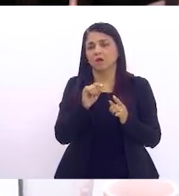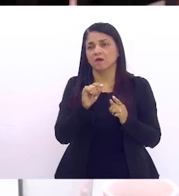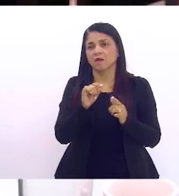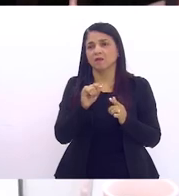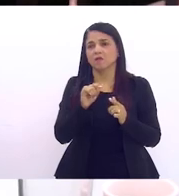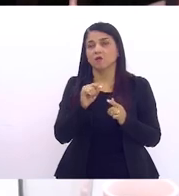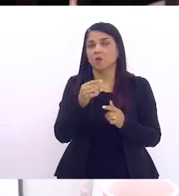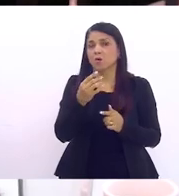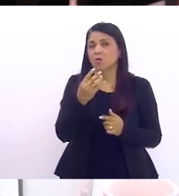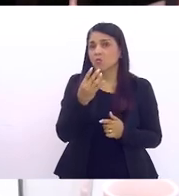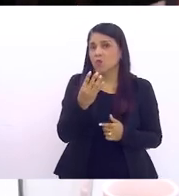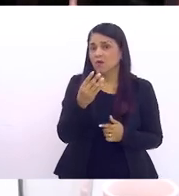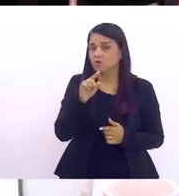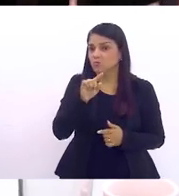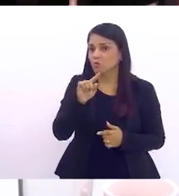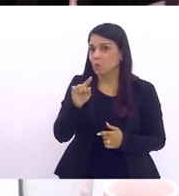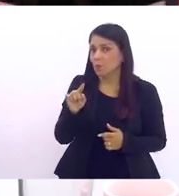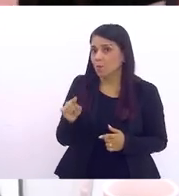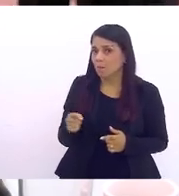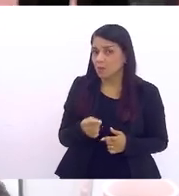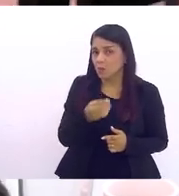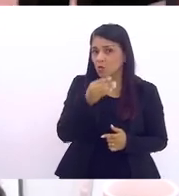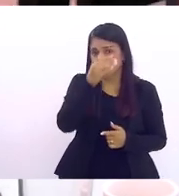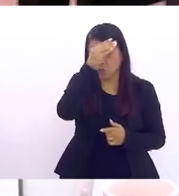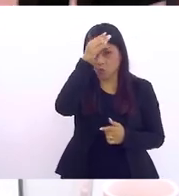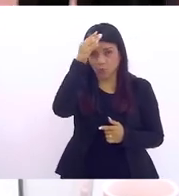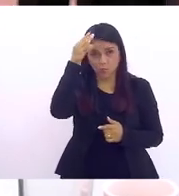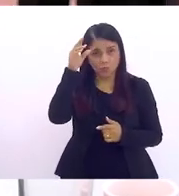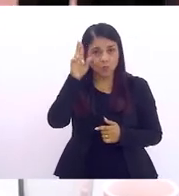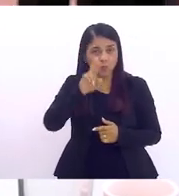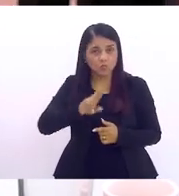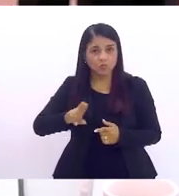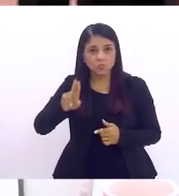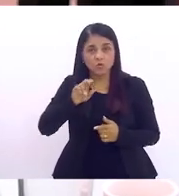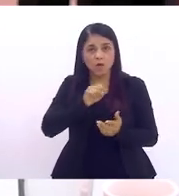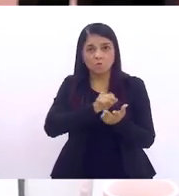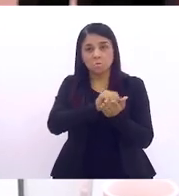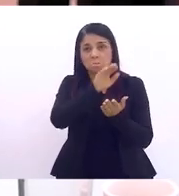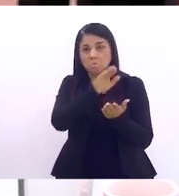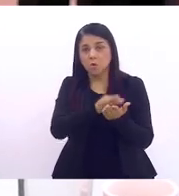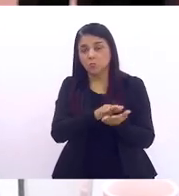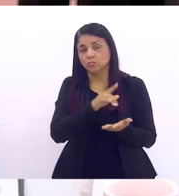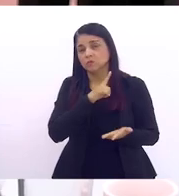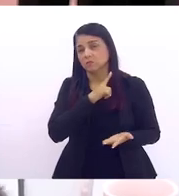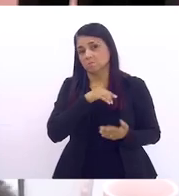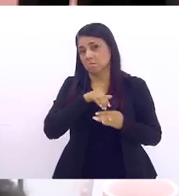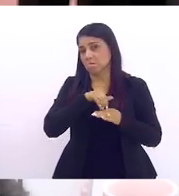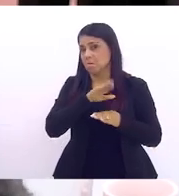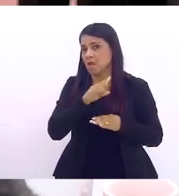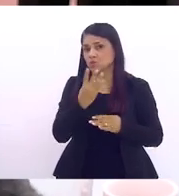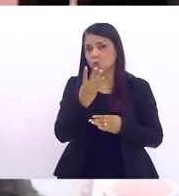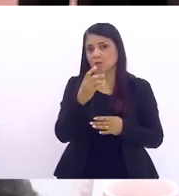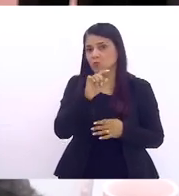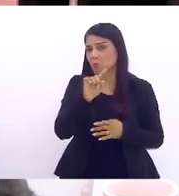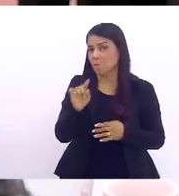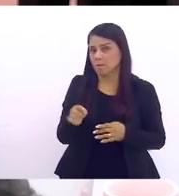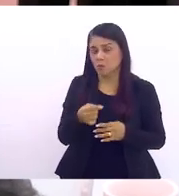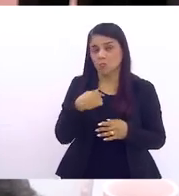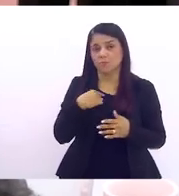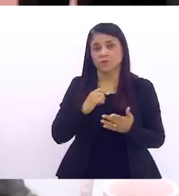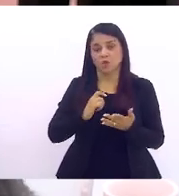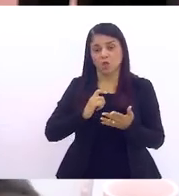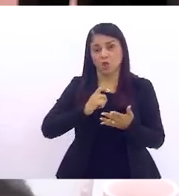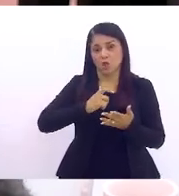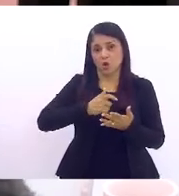mais de 4.000 usuários multados são mais de 30.000 multas se eu não me engano eh cobram triciclos que